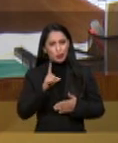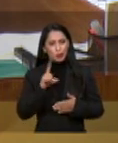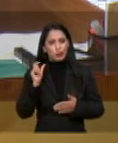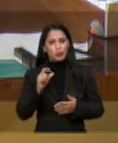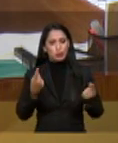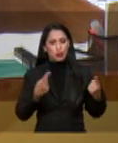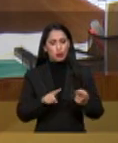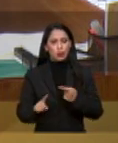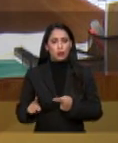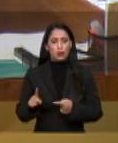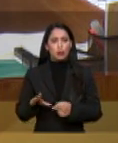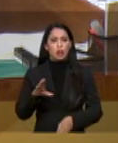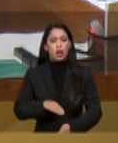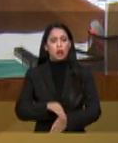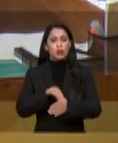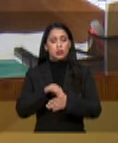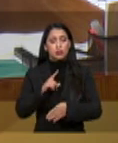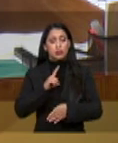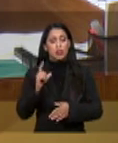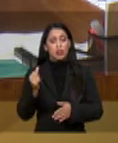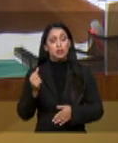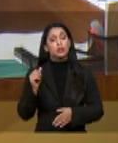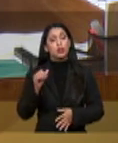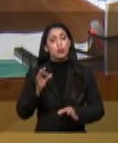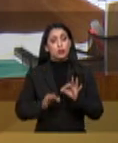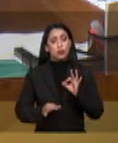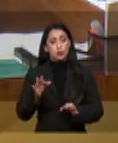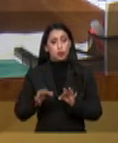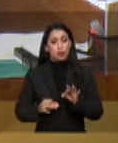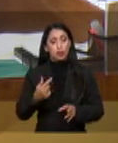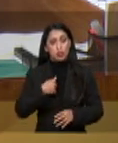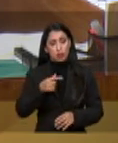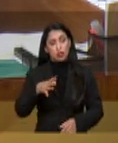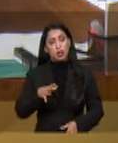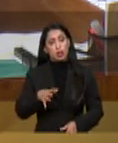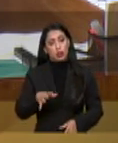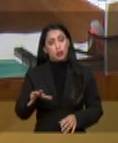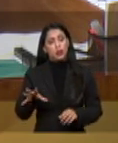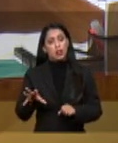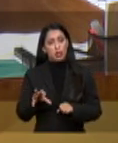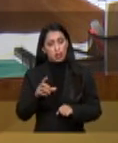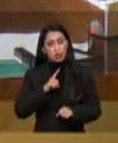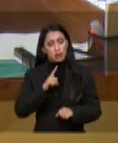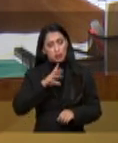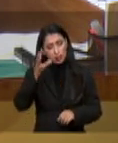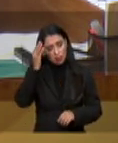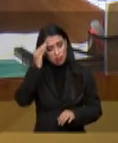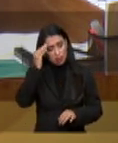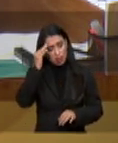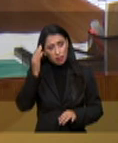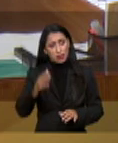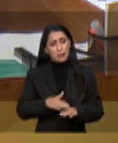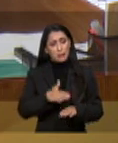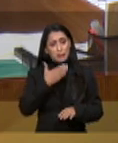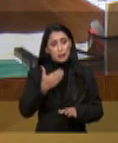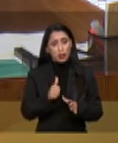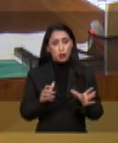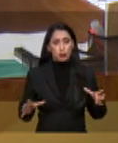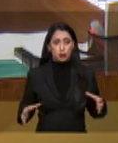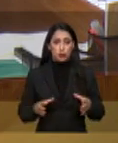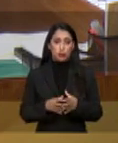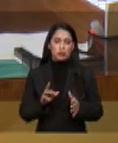bens jurídicos e, muito embora eu reconheça no recolhimento de tributos um dever cívico em benefício de toda a coletividade, não compreendo em